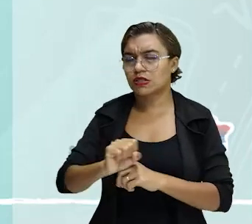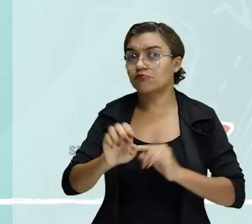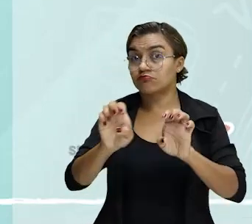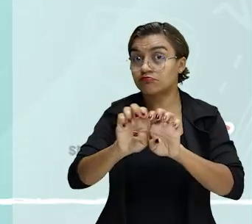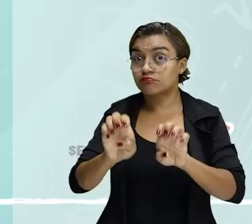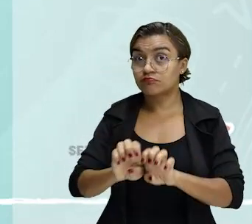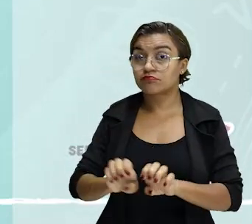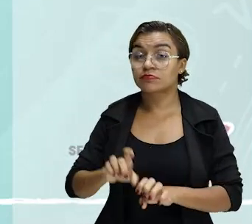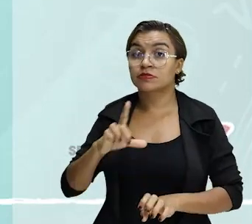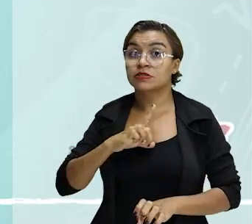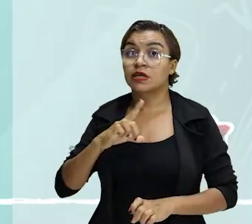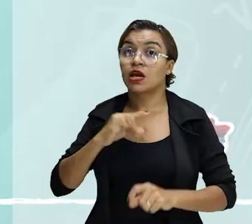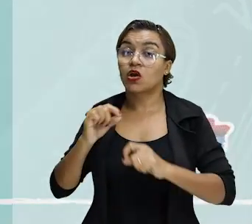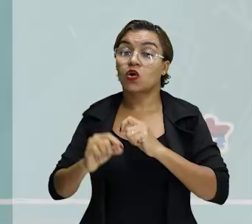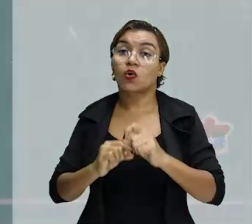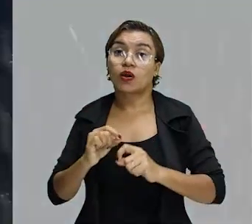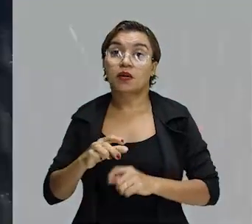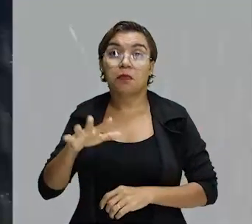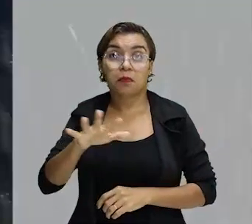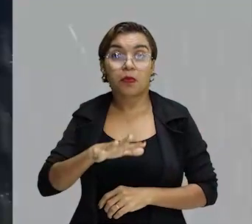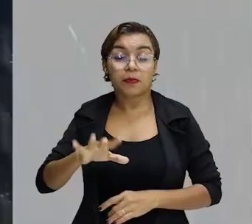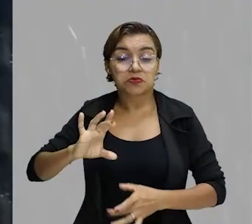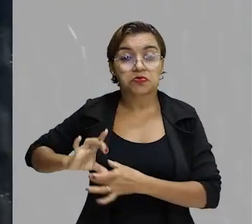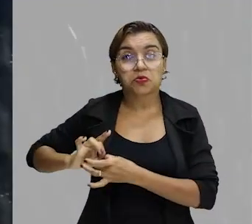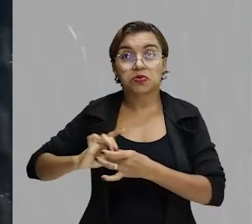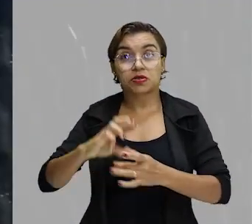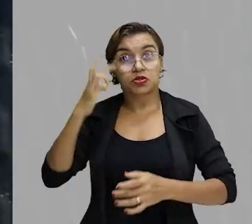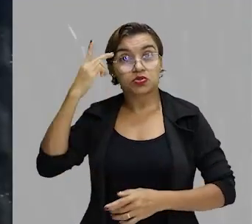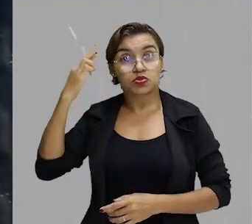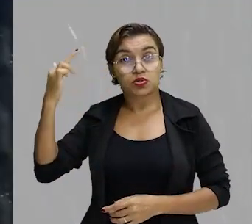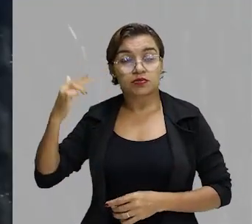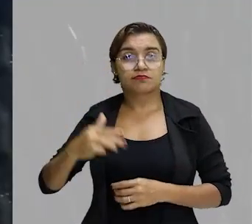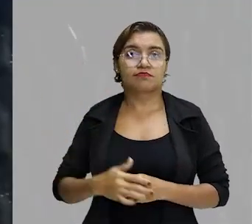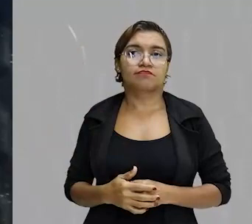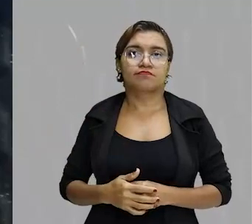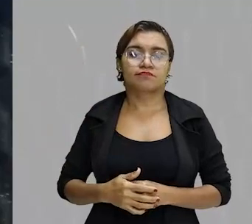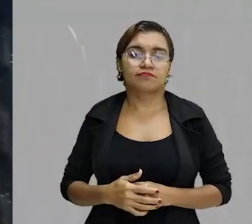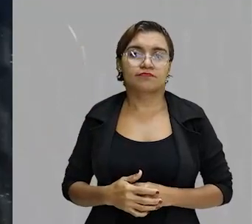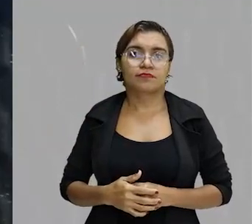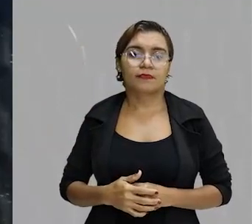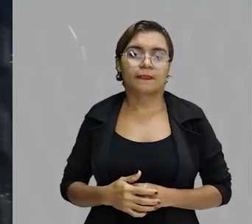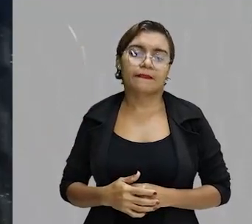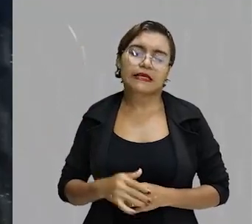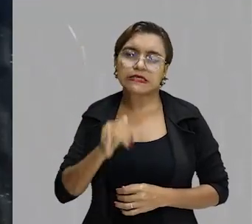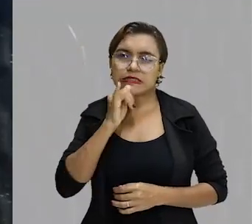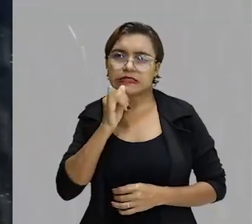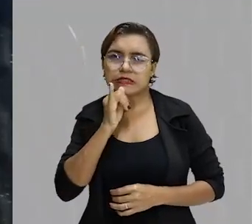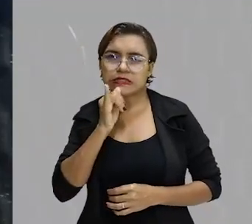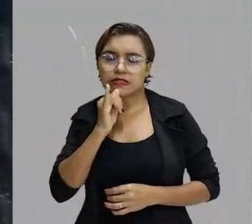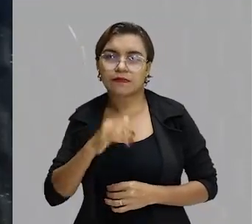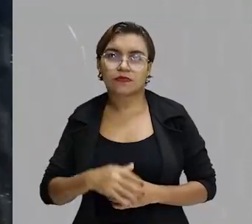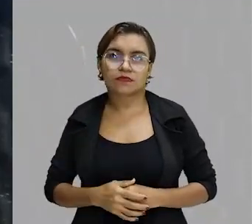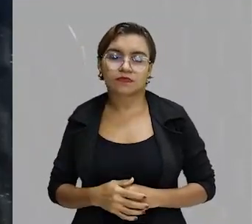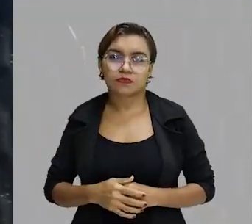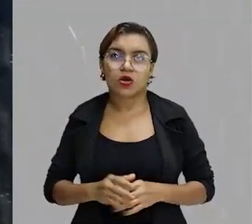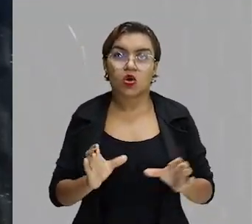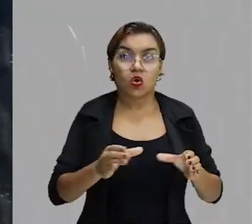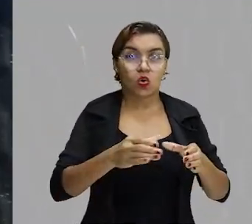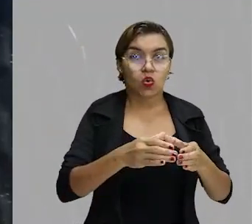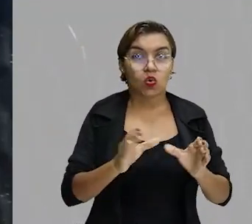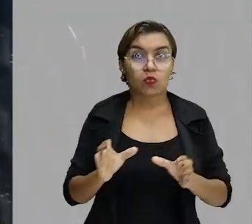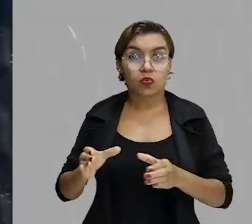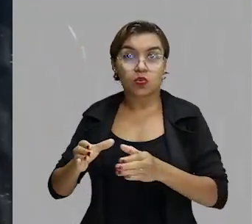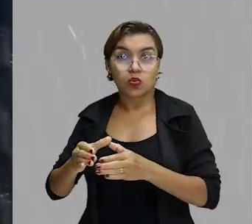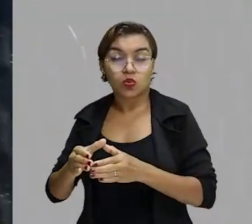estrutura teria como cenário um contexto histórico, no qual estaria posto um conflito entre classes, ou